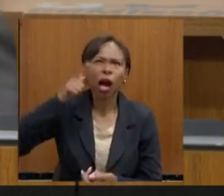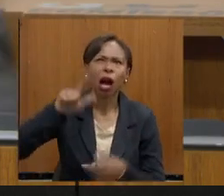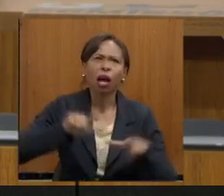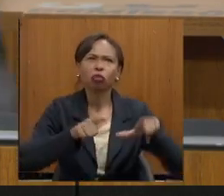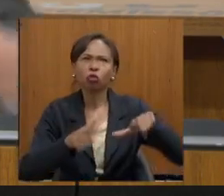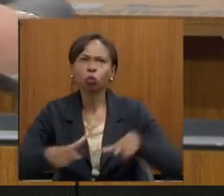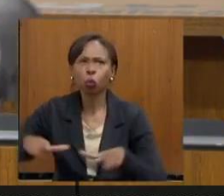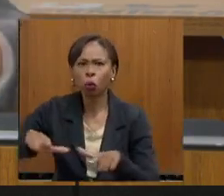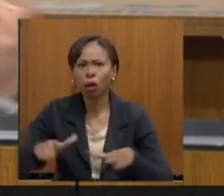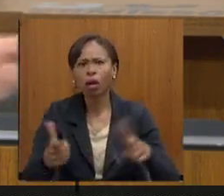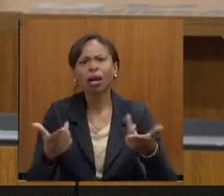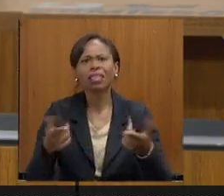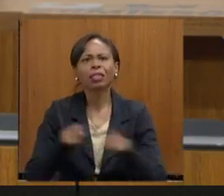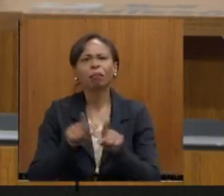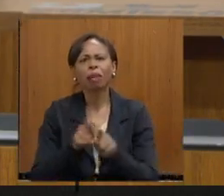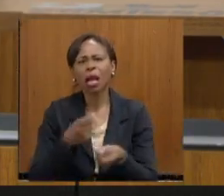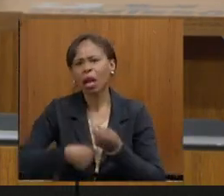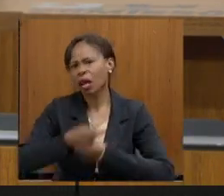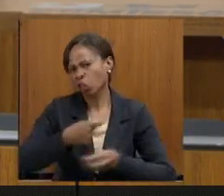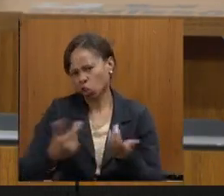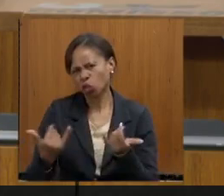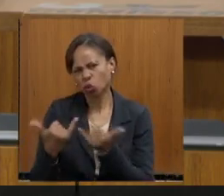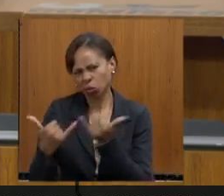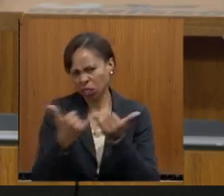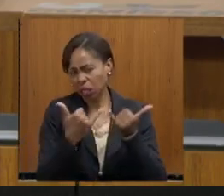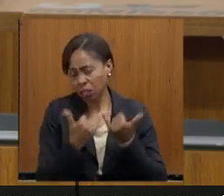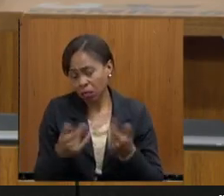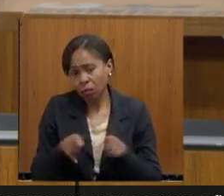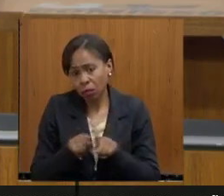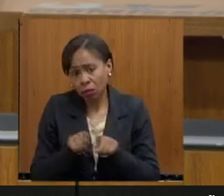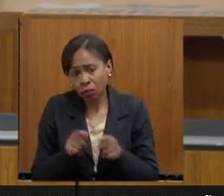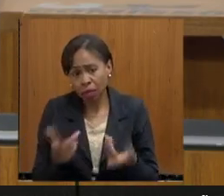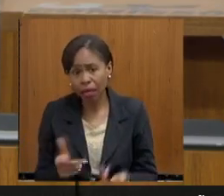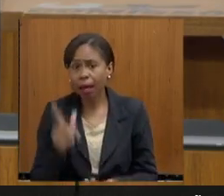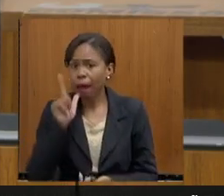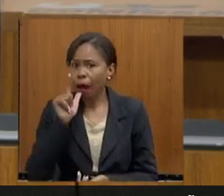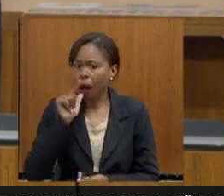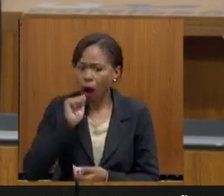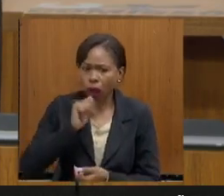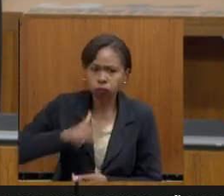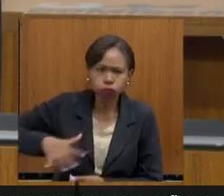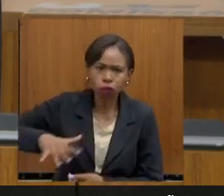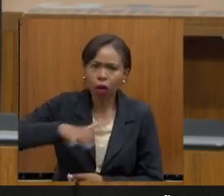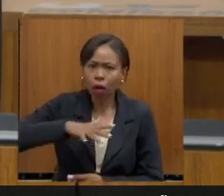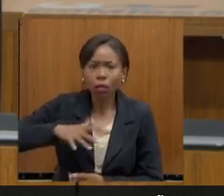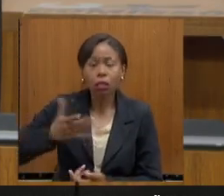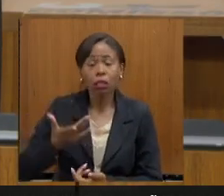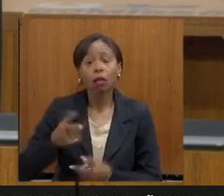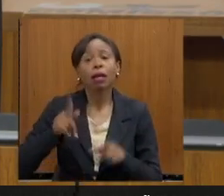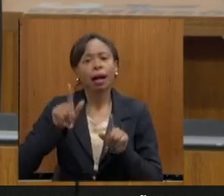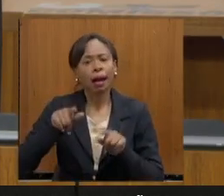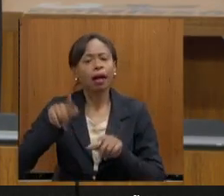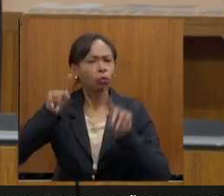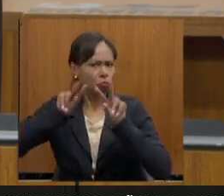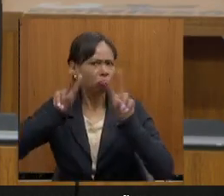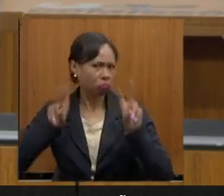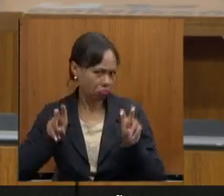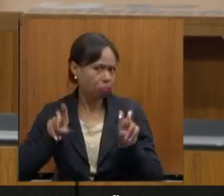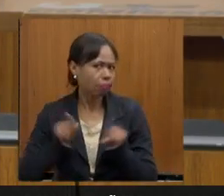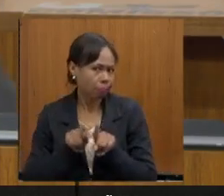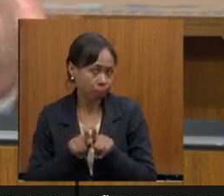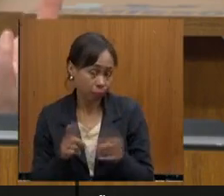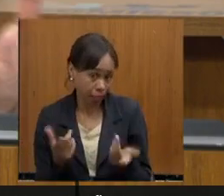ou com negócios correlatos ali é hibridização né que é um tema é muito possível